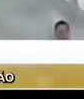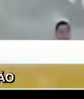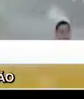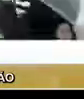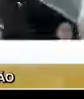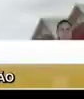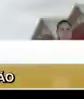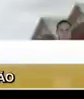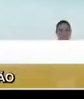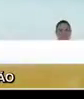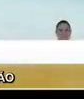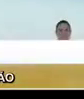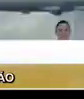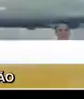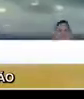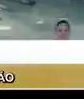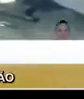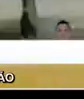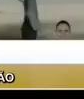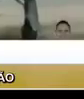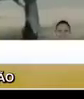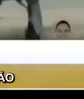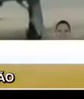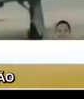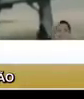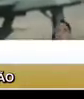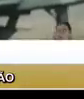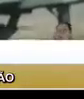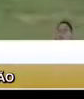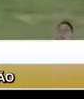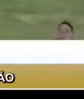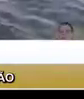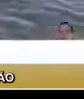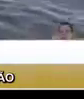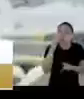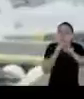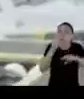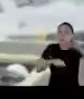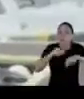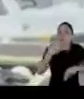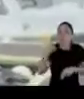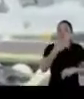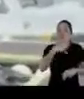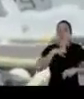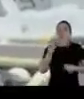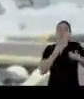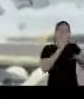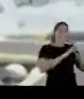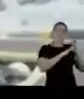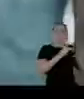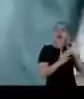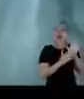do resultado. Para dúvidas ou mais informações, a Junta Militar funciona no Ponto Cidadão,